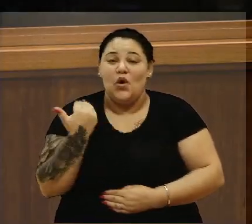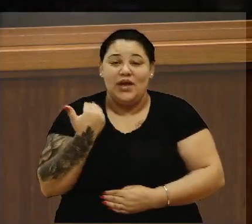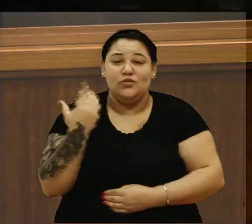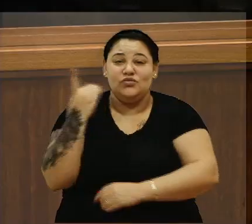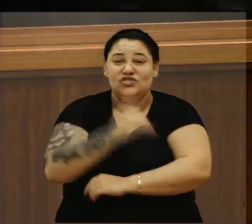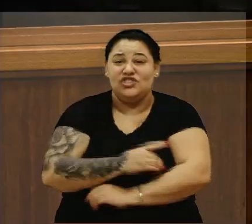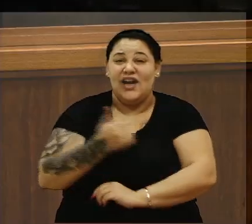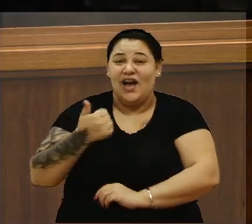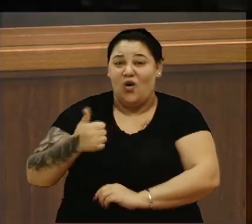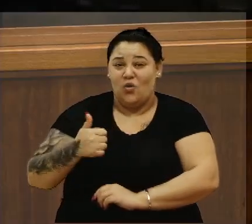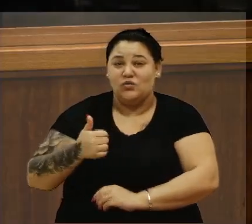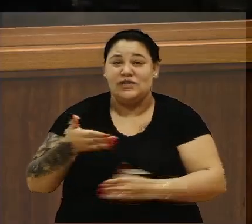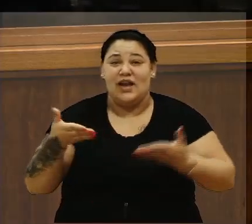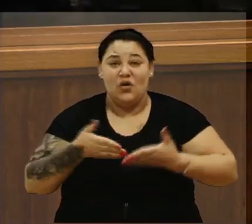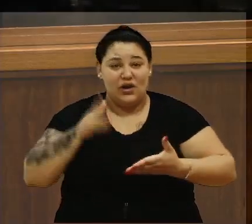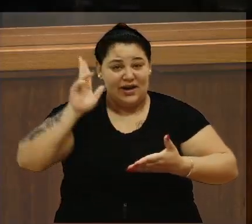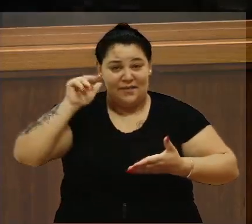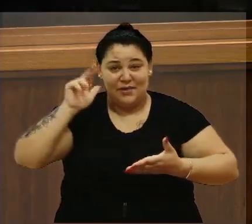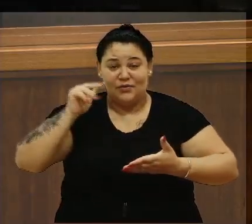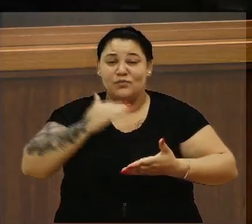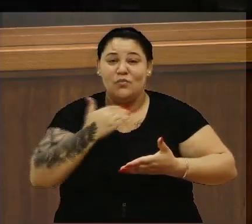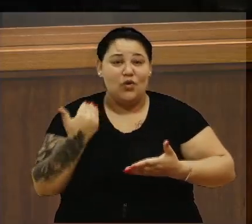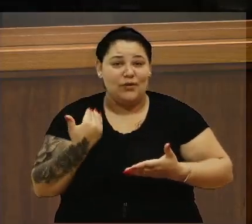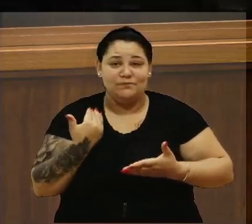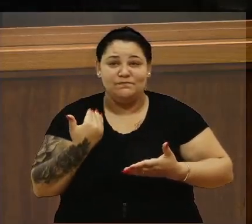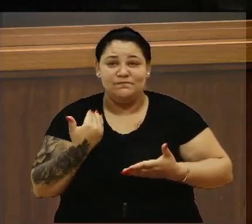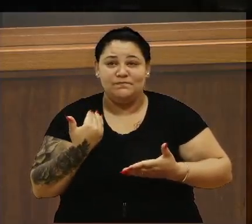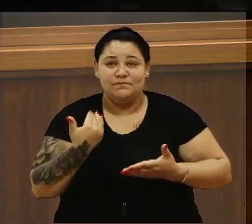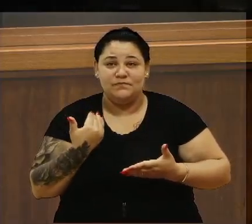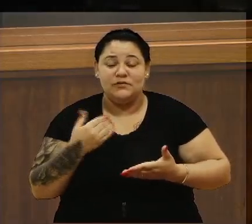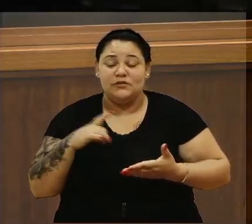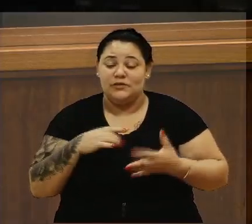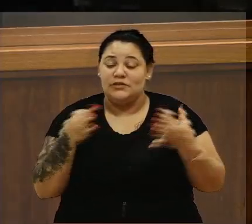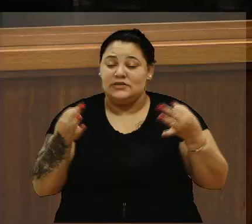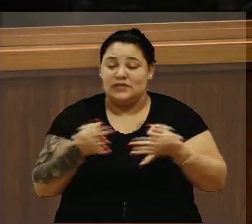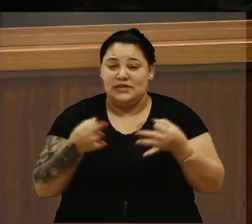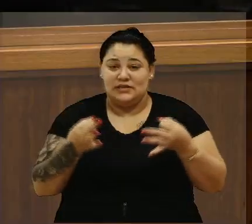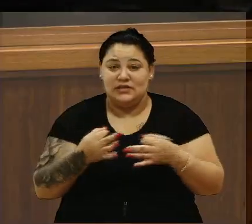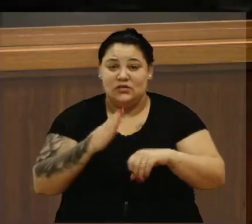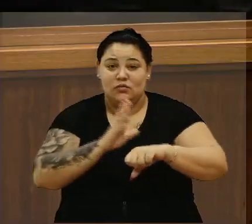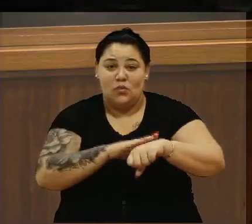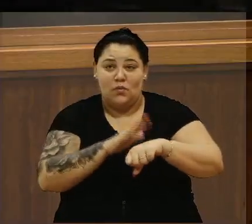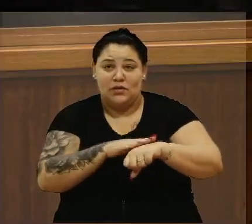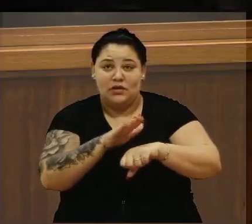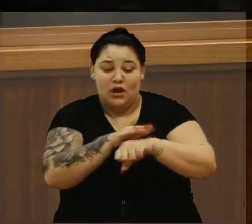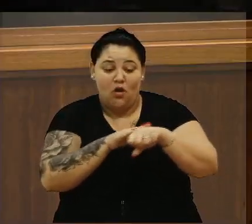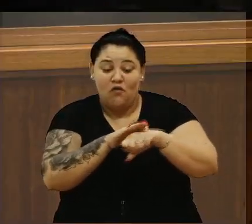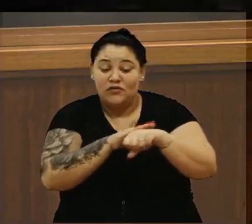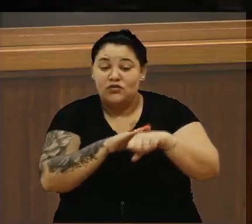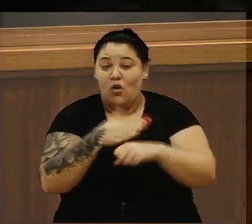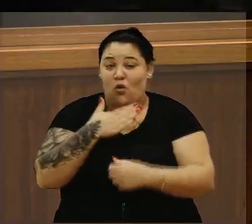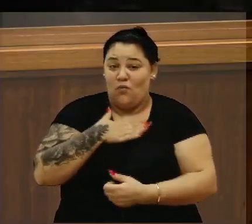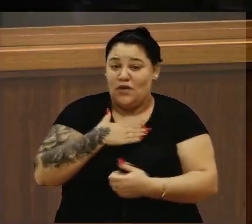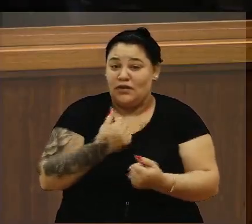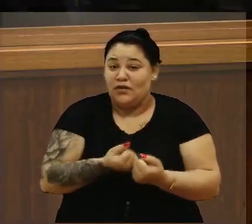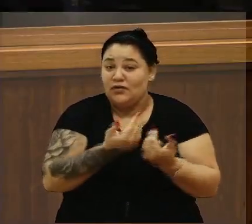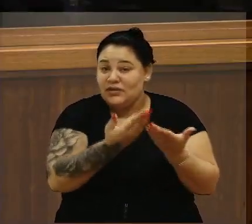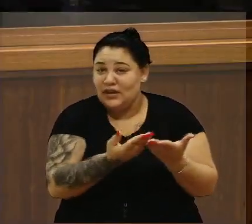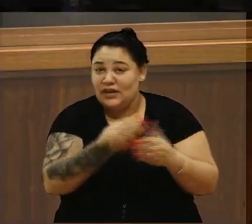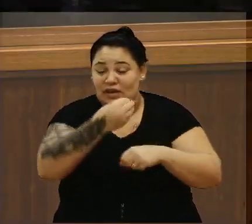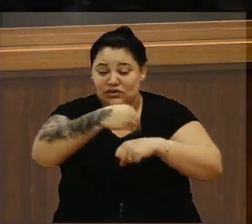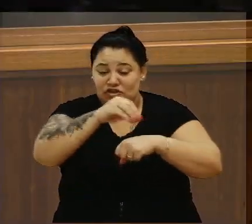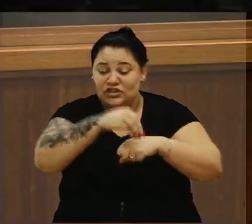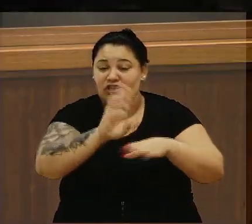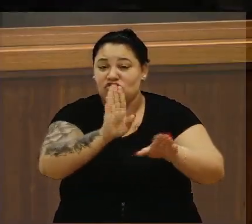11, agora de abril. Então, com certeza, quando ela veio conversar comigo, eu dei as sugestões, ela já fez boletim